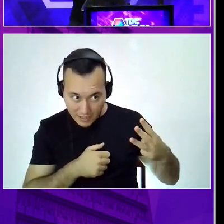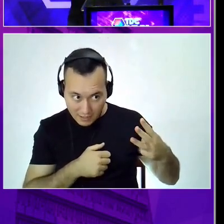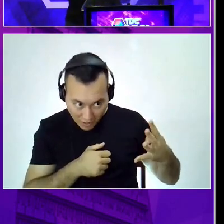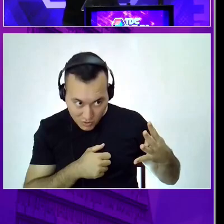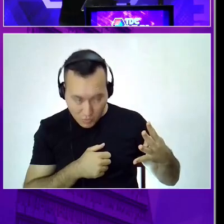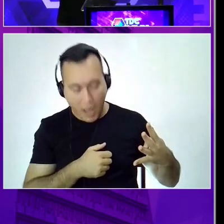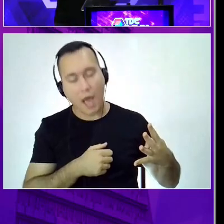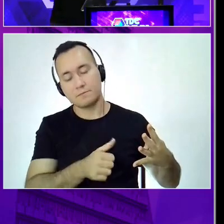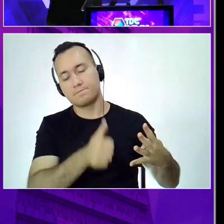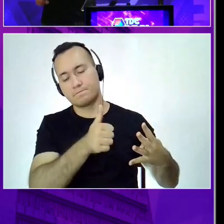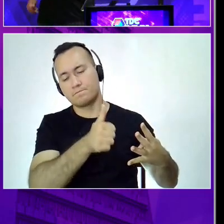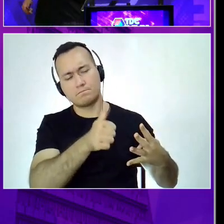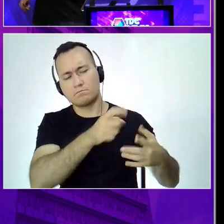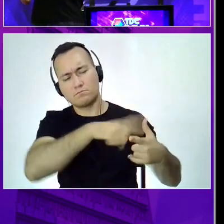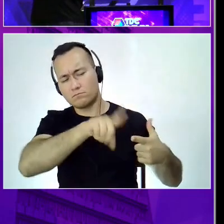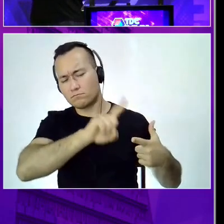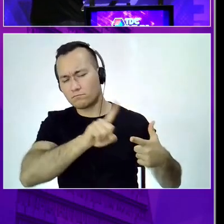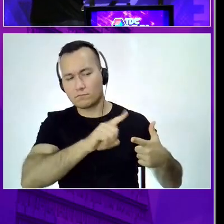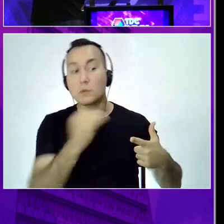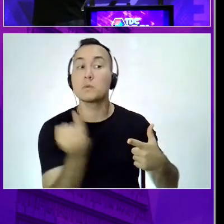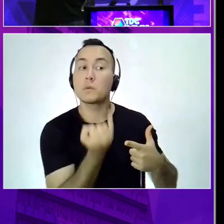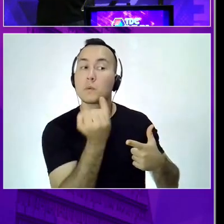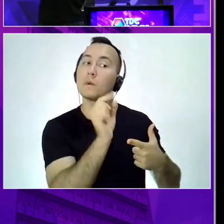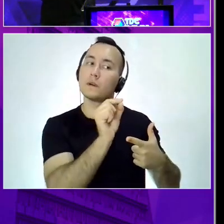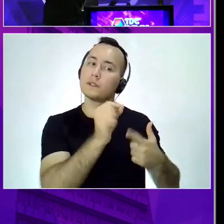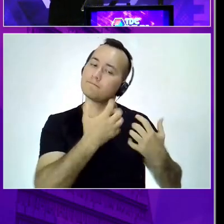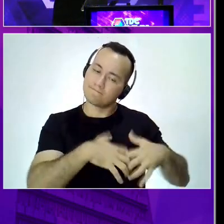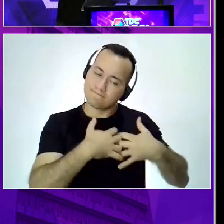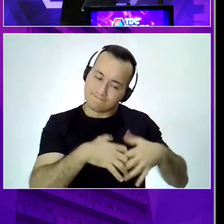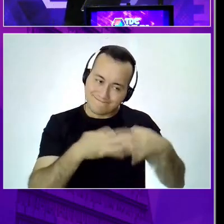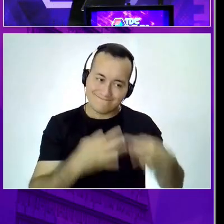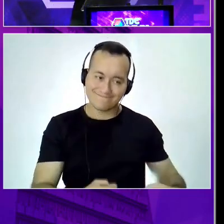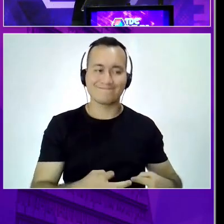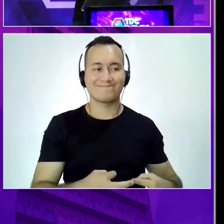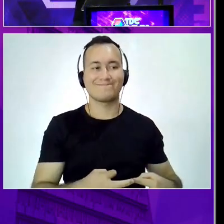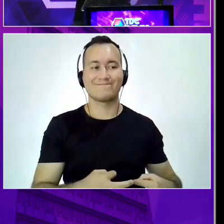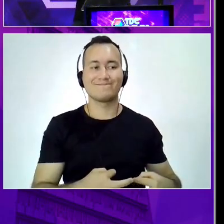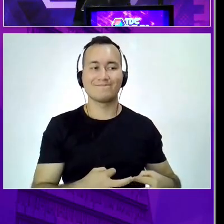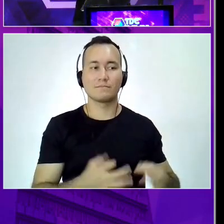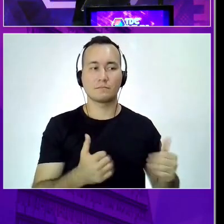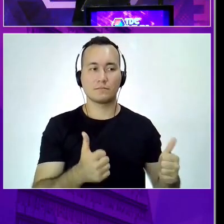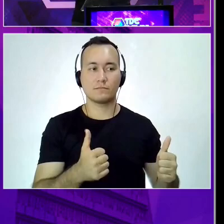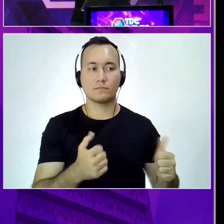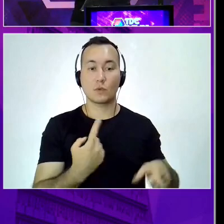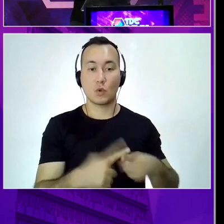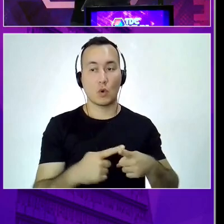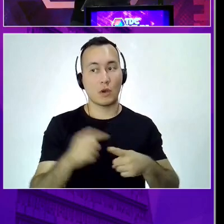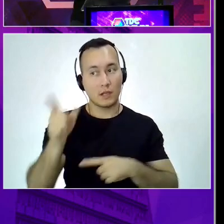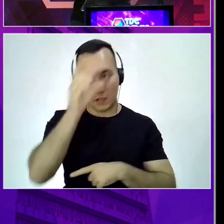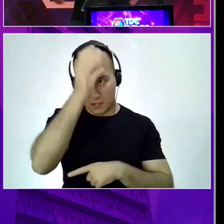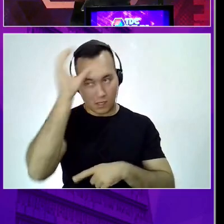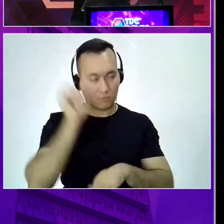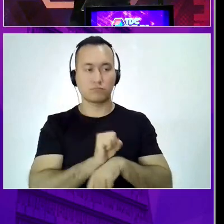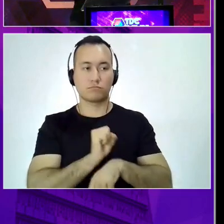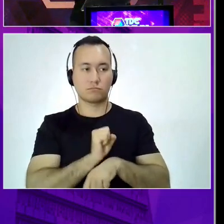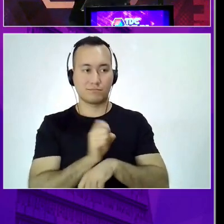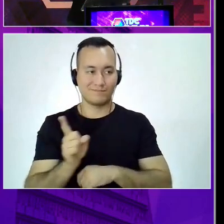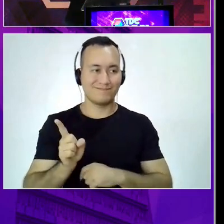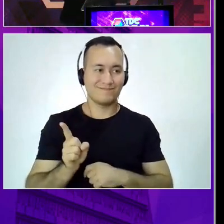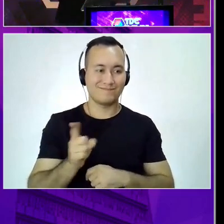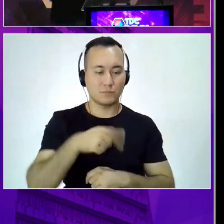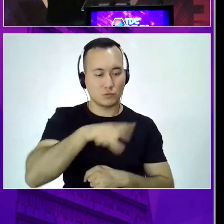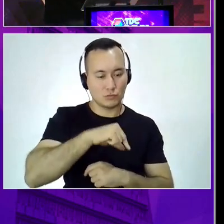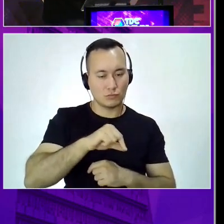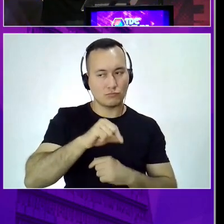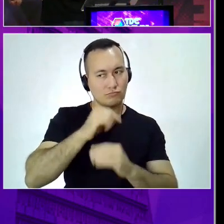aplicação que tem, sei lá, milhões de usuários, você não pode liberar 100% para os milhões de usuários. Você vai